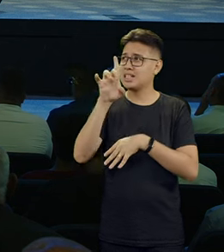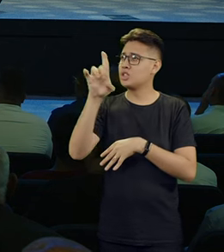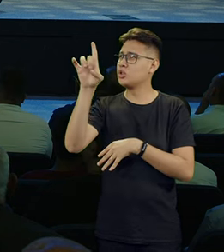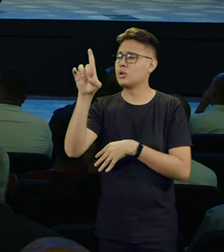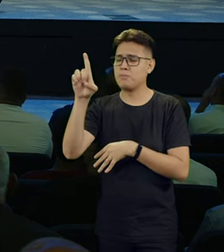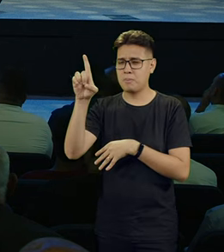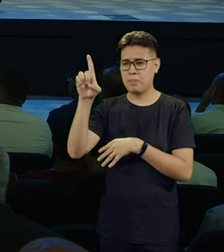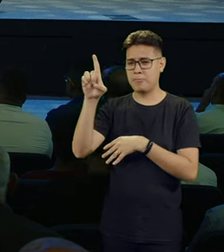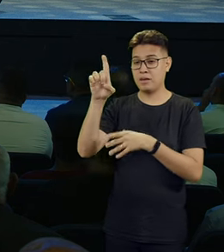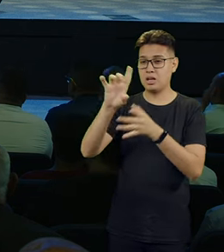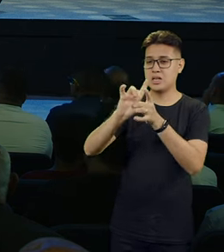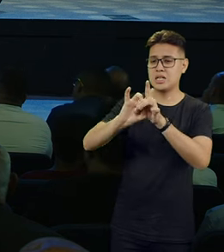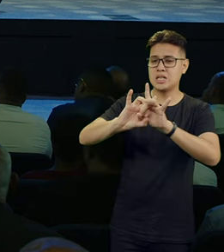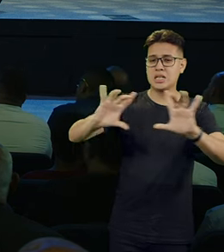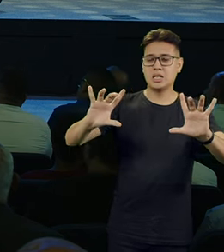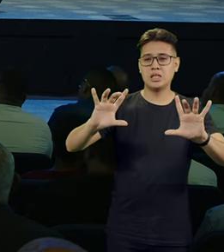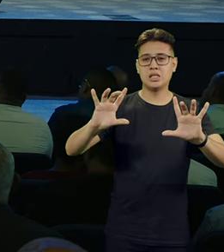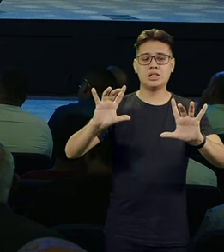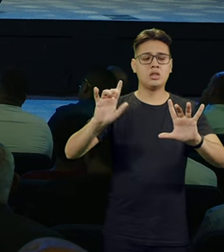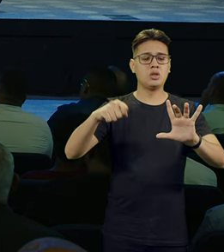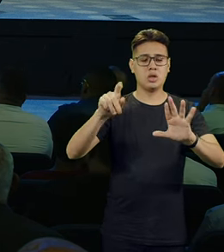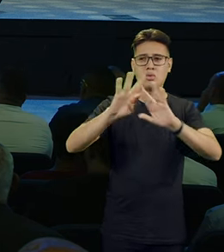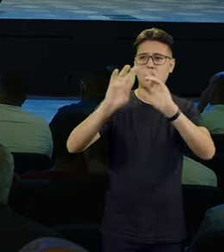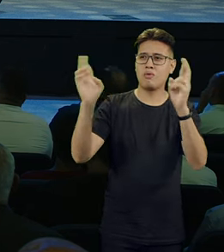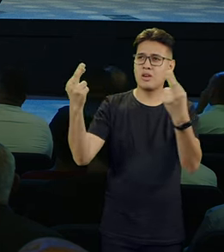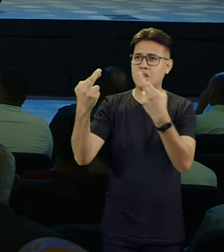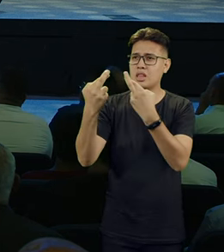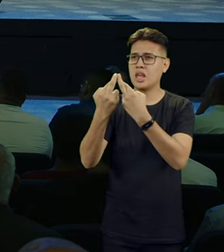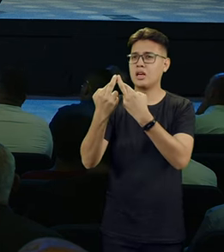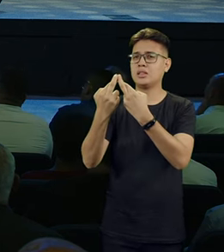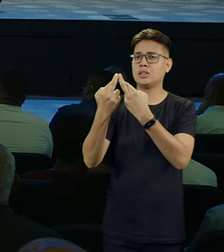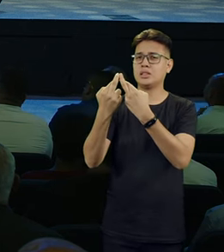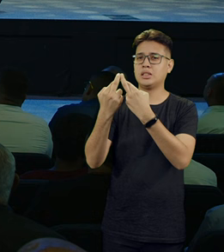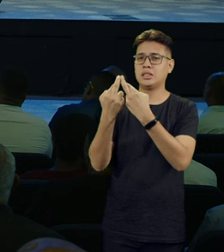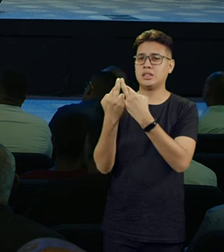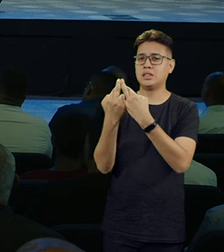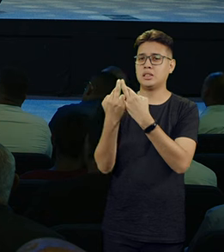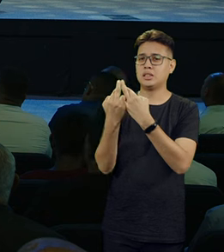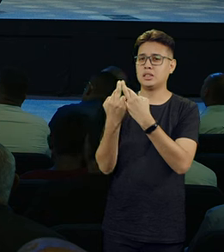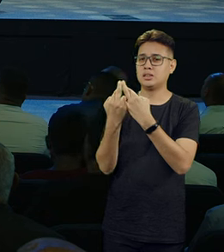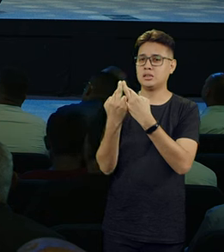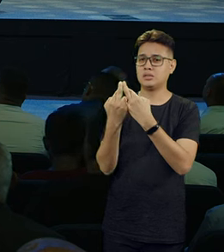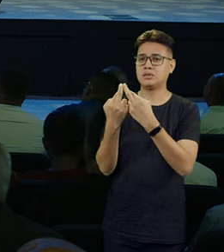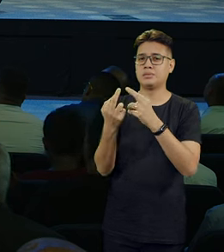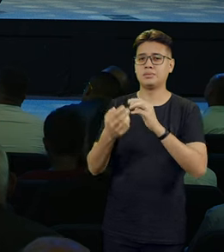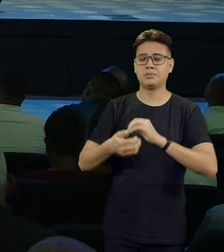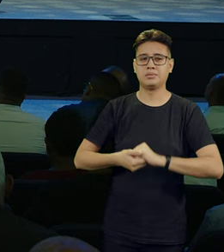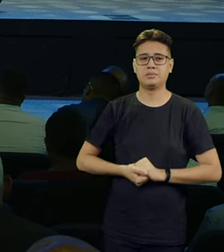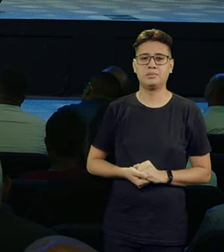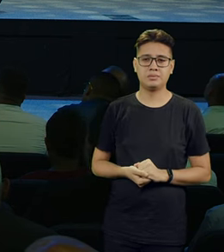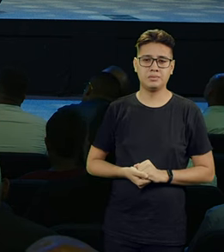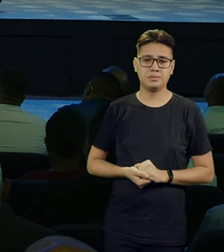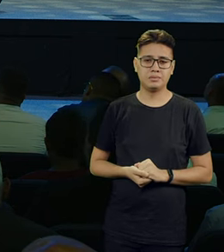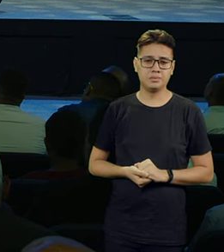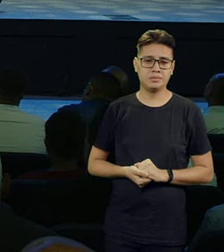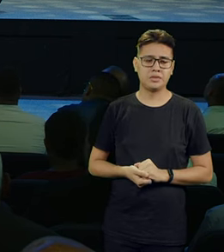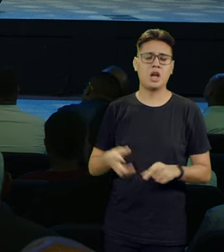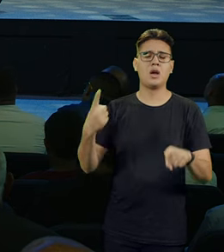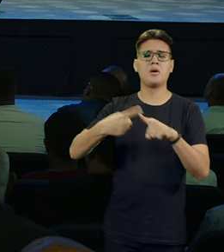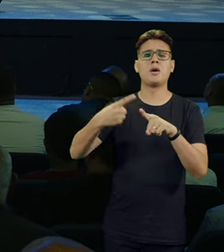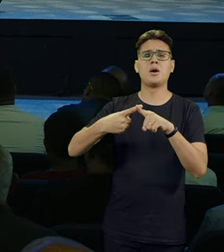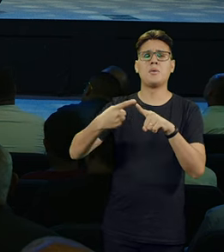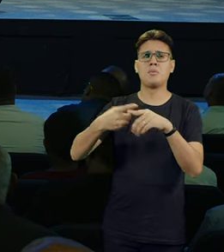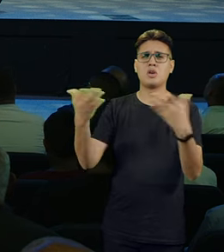deu grande livramento no reino por intermédio desse valente. Por que que eu